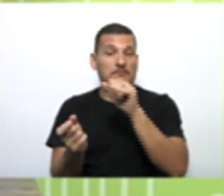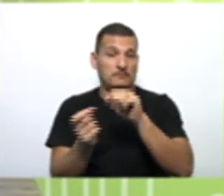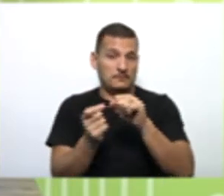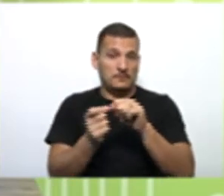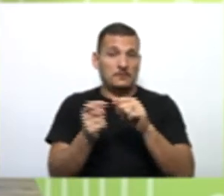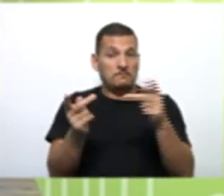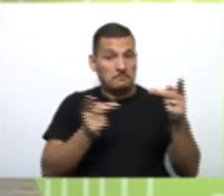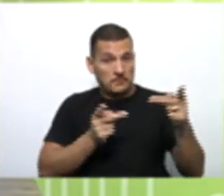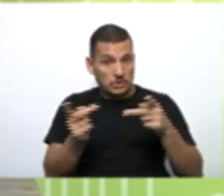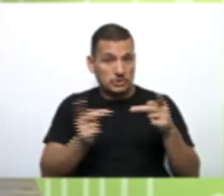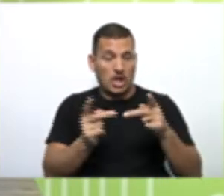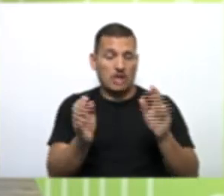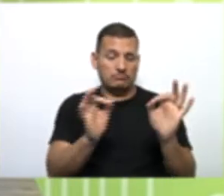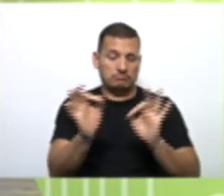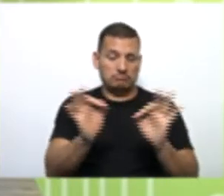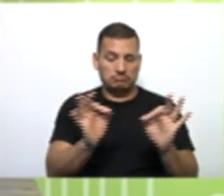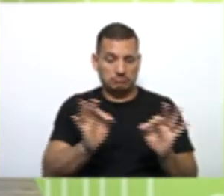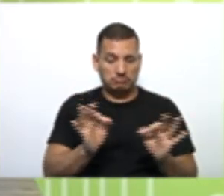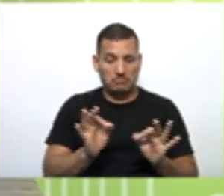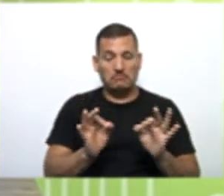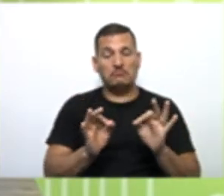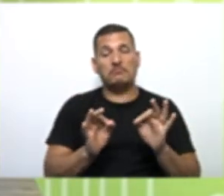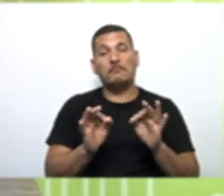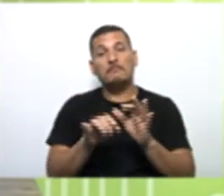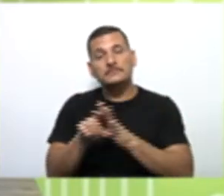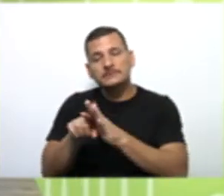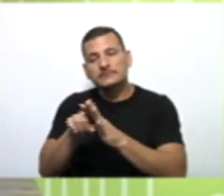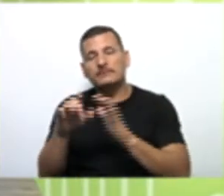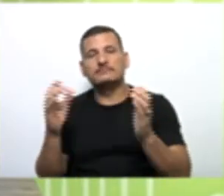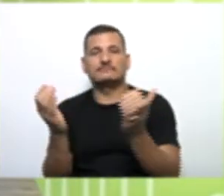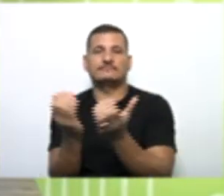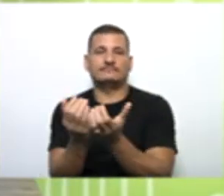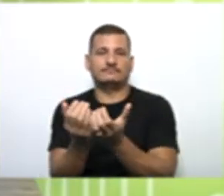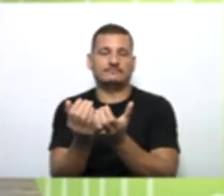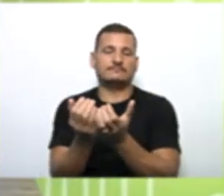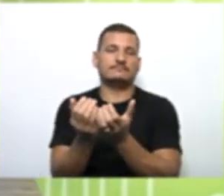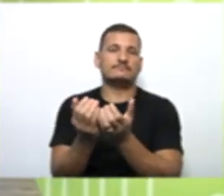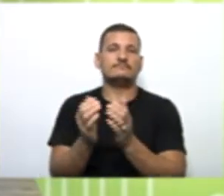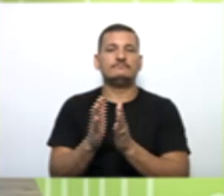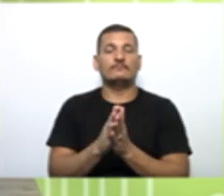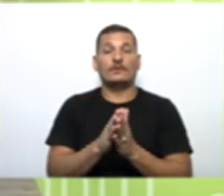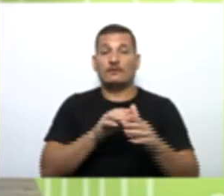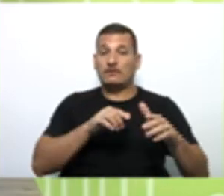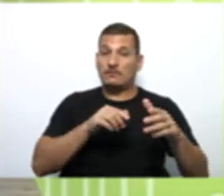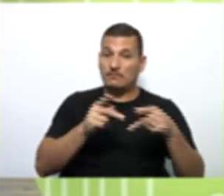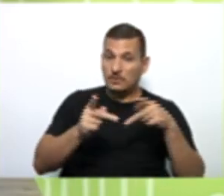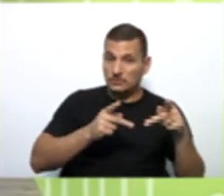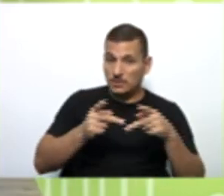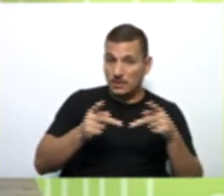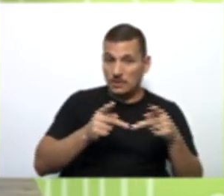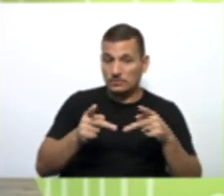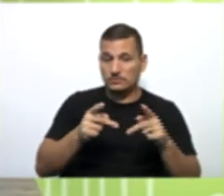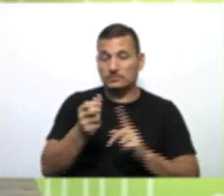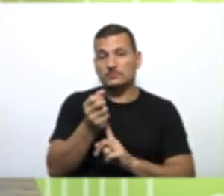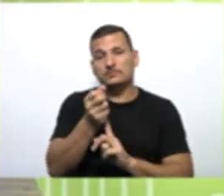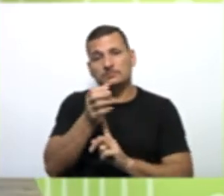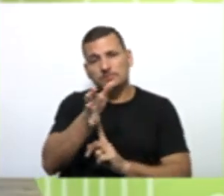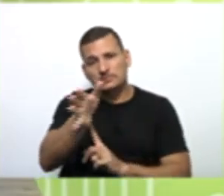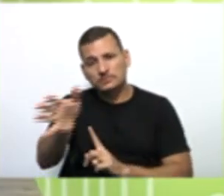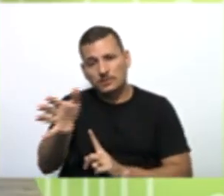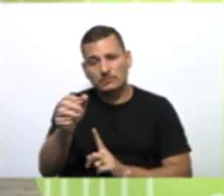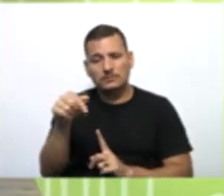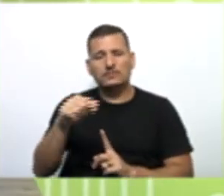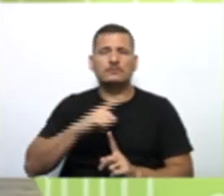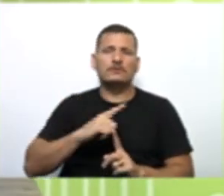essas comunidades vivem, como elas se organizam. E um projeto de extensão, geralmente a gente elabora um projeto com um curso,